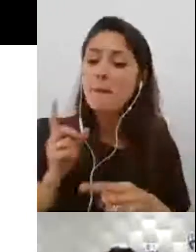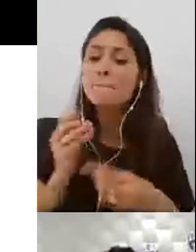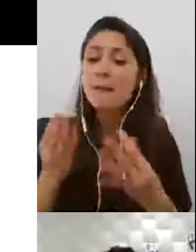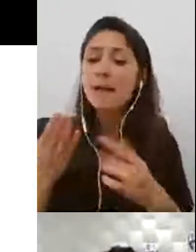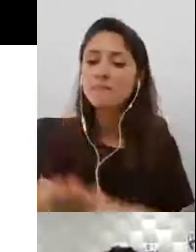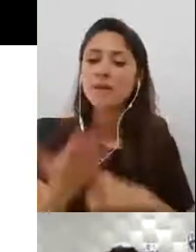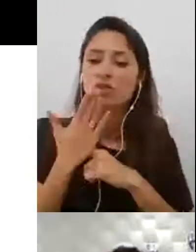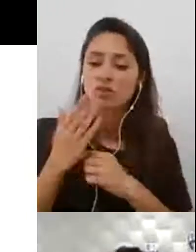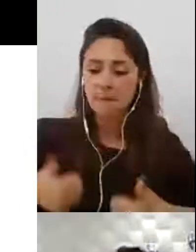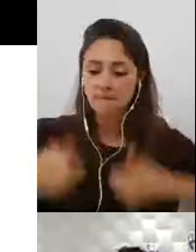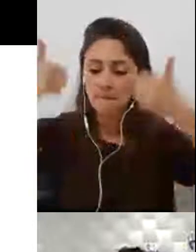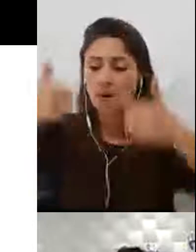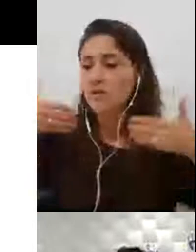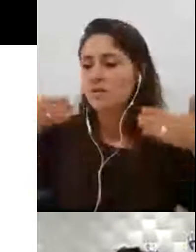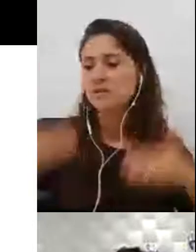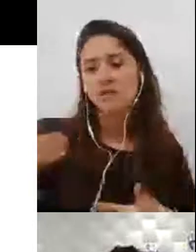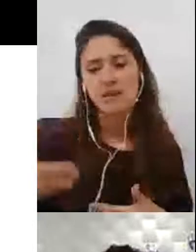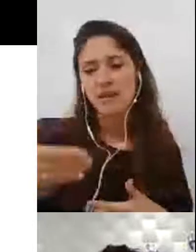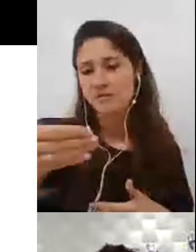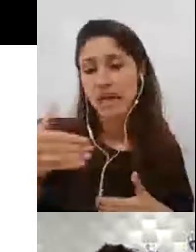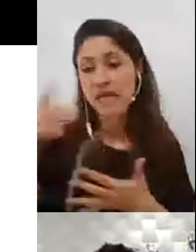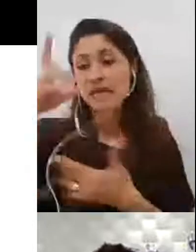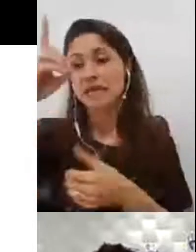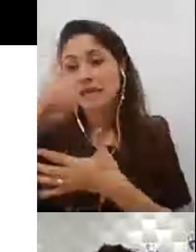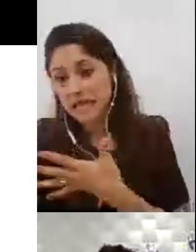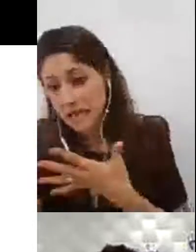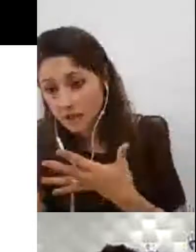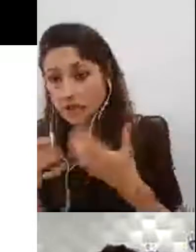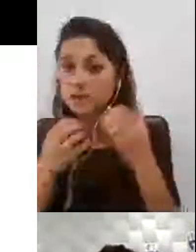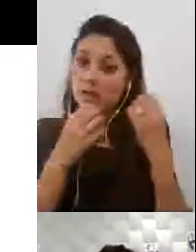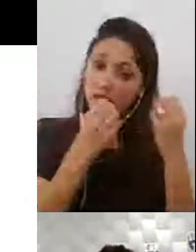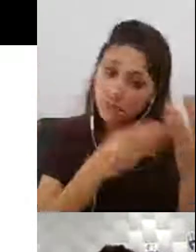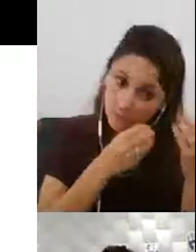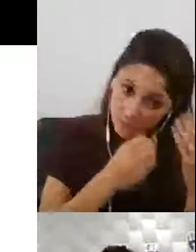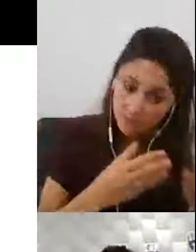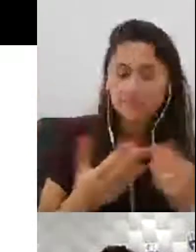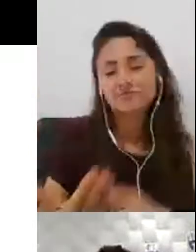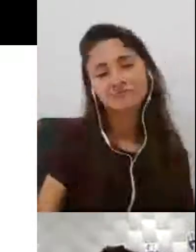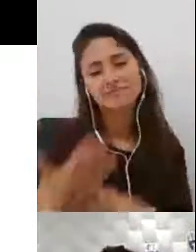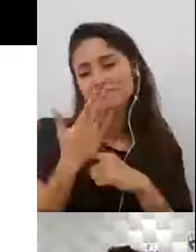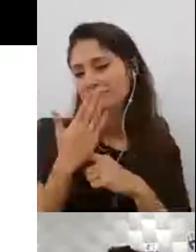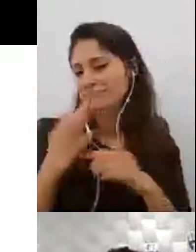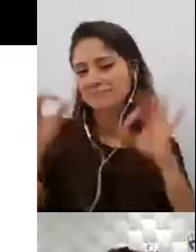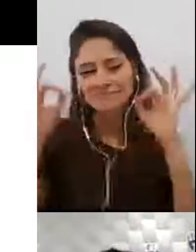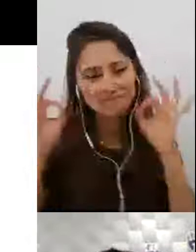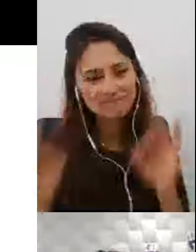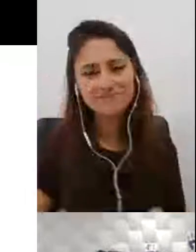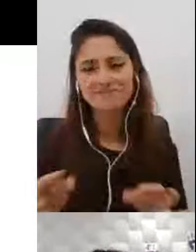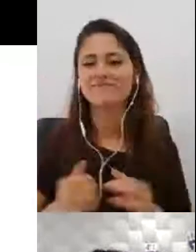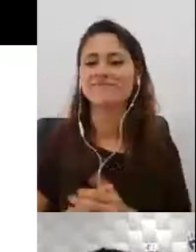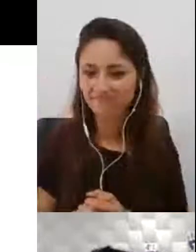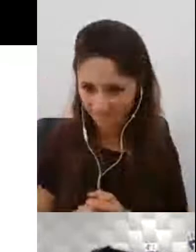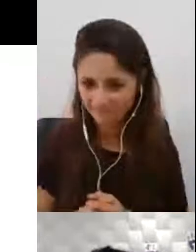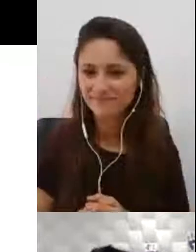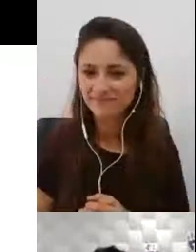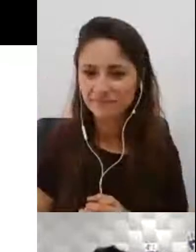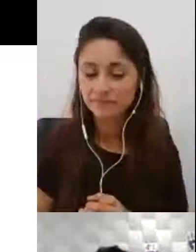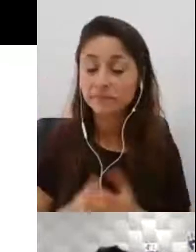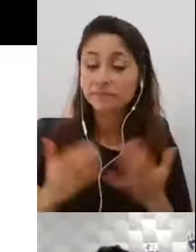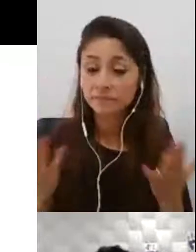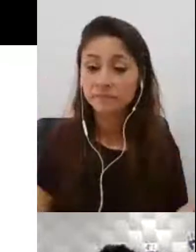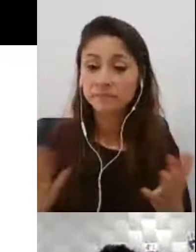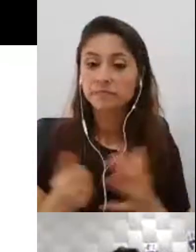Então, através desses dados, através dessas informações, eu vou ter essa linha de desenvolvimento de todo esse conceito.